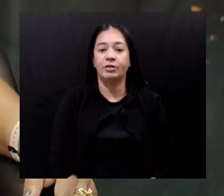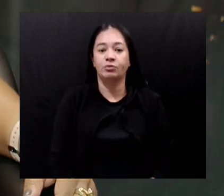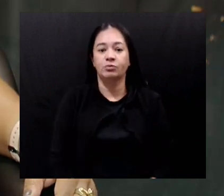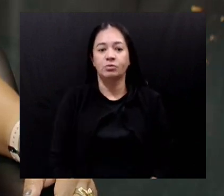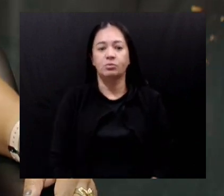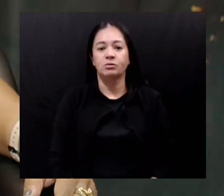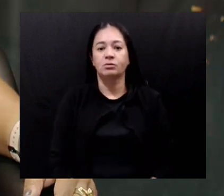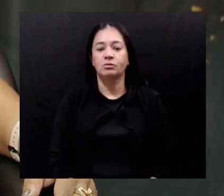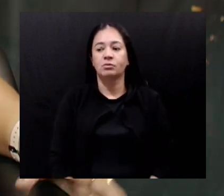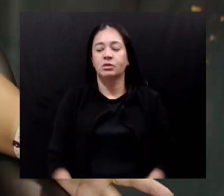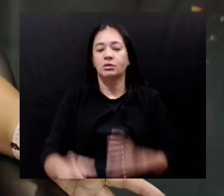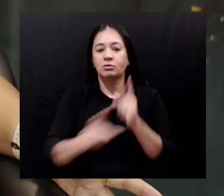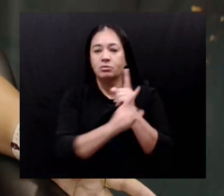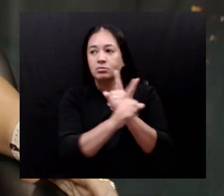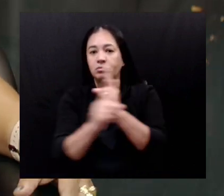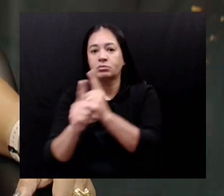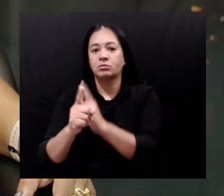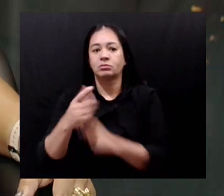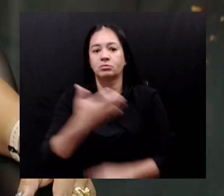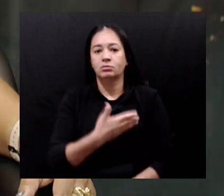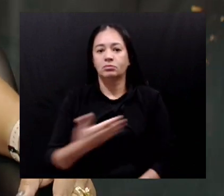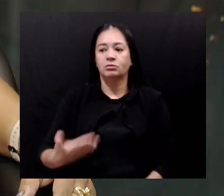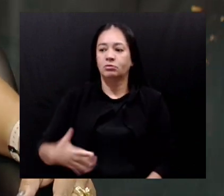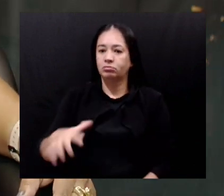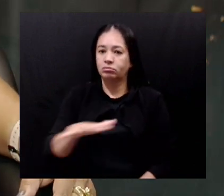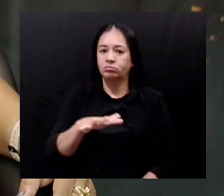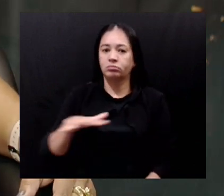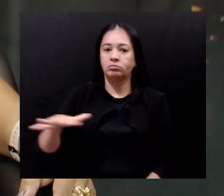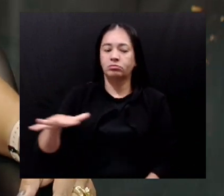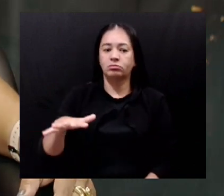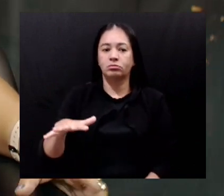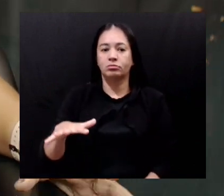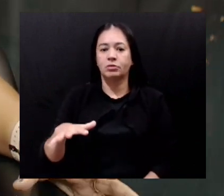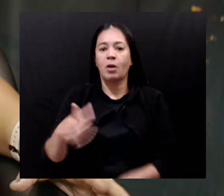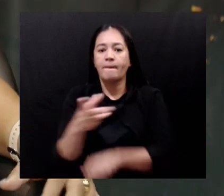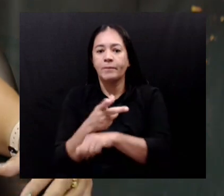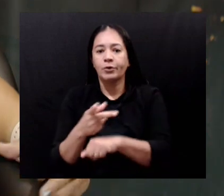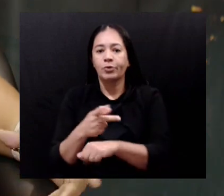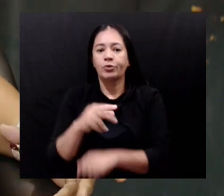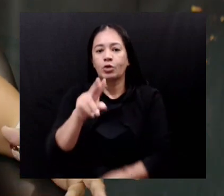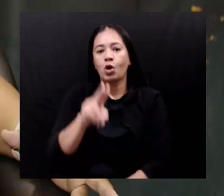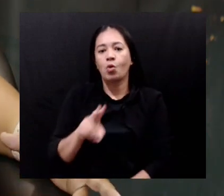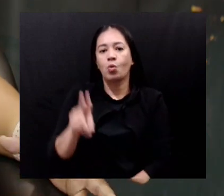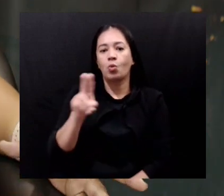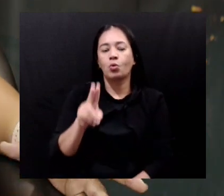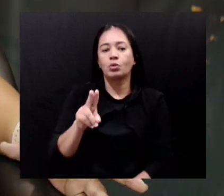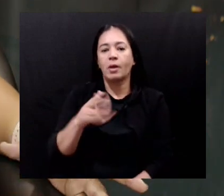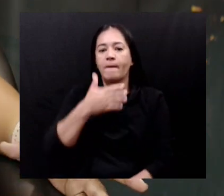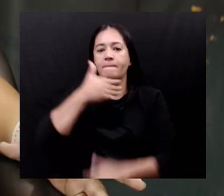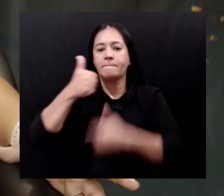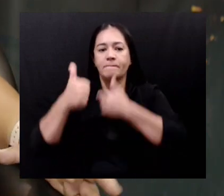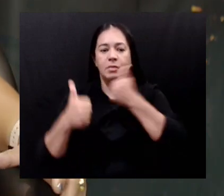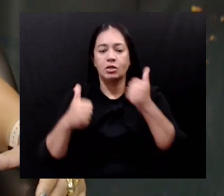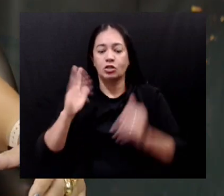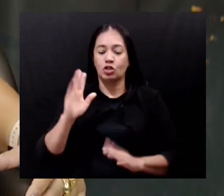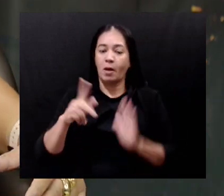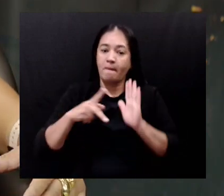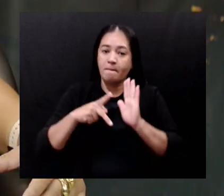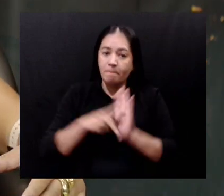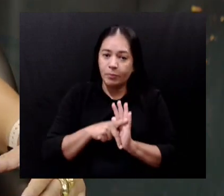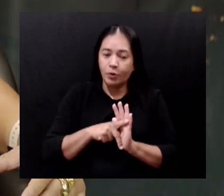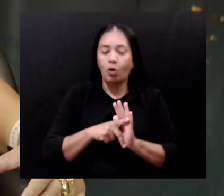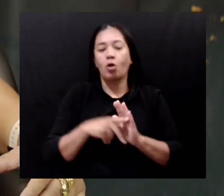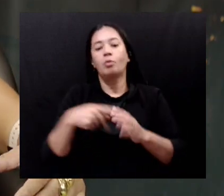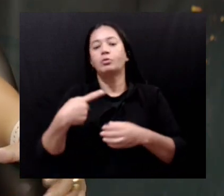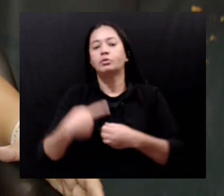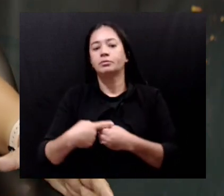atendimento público na região. A medida busca otimizar o uso de imóveis já pertencentes ao município, promovendo